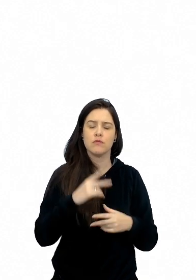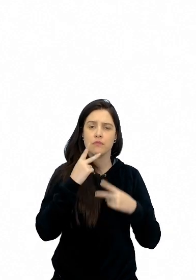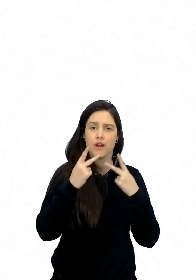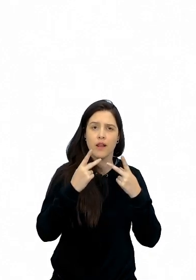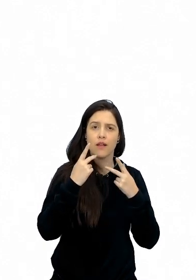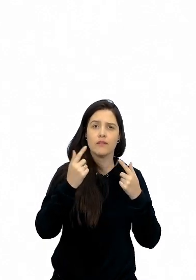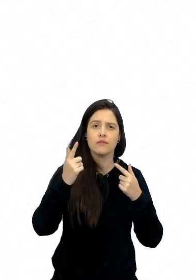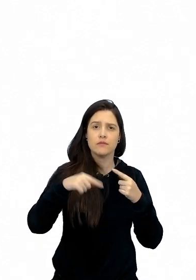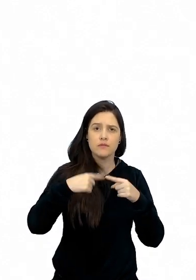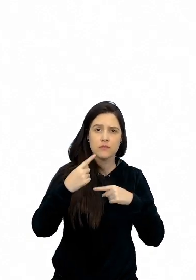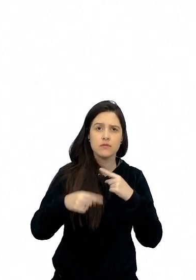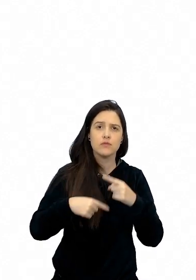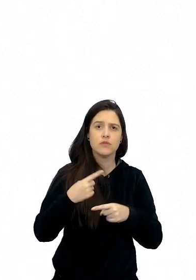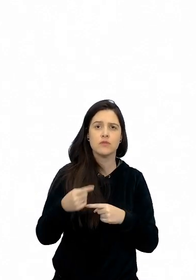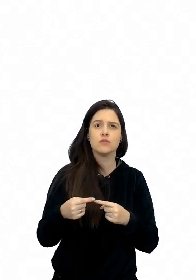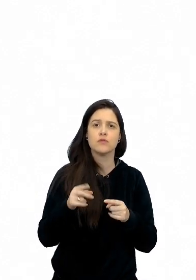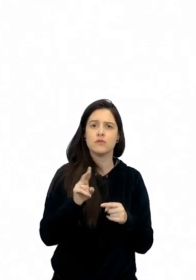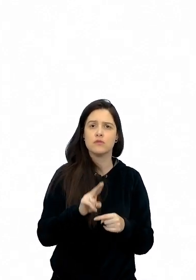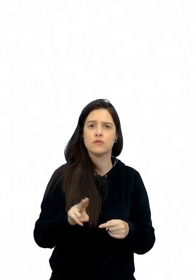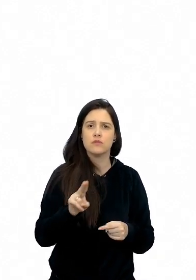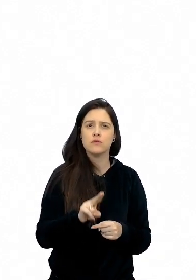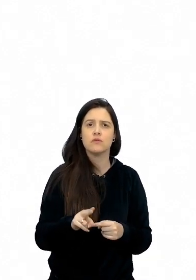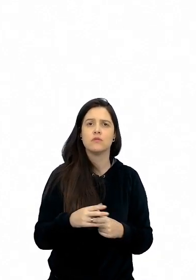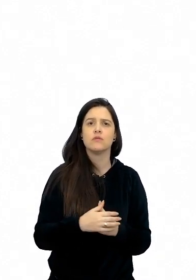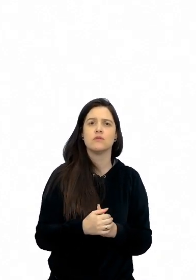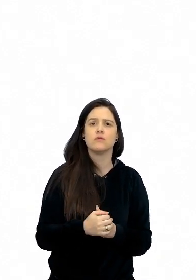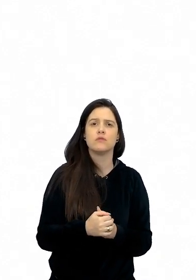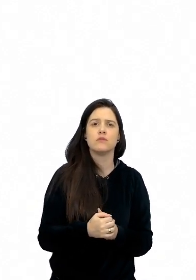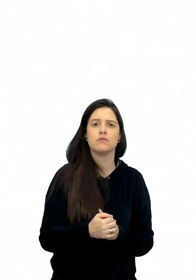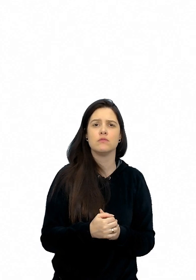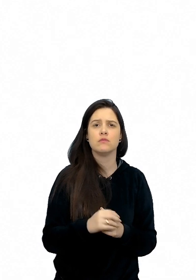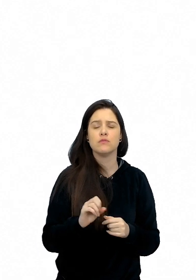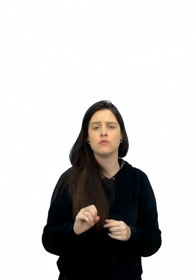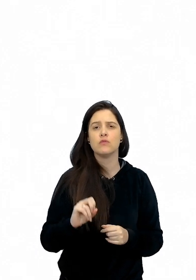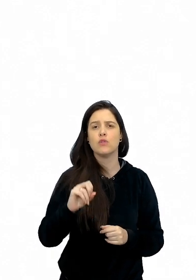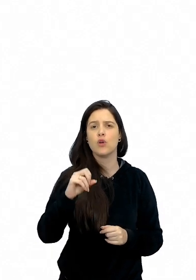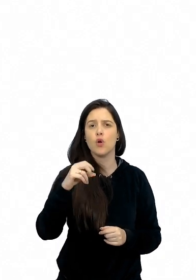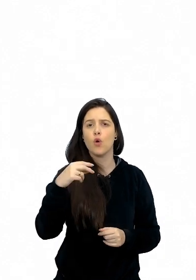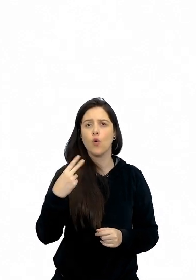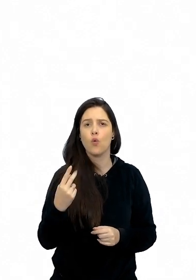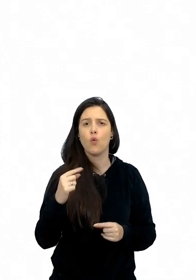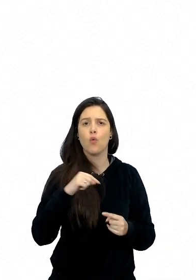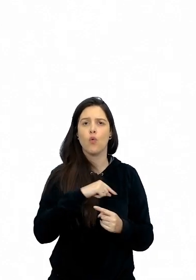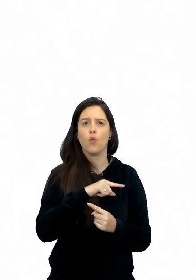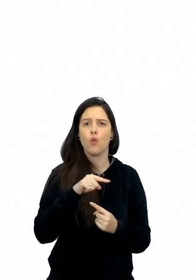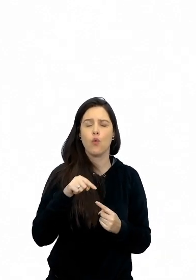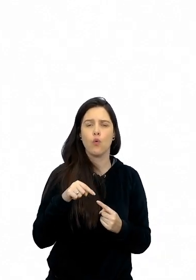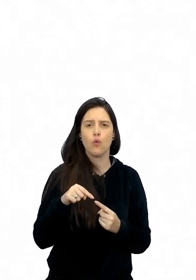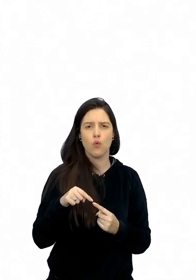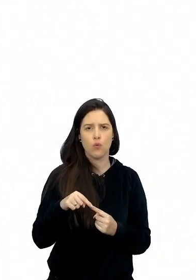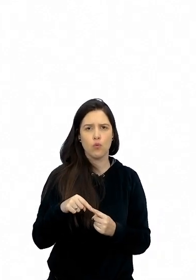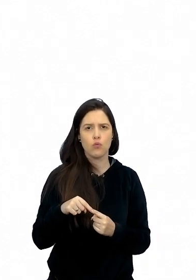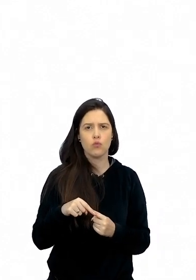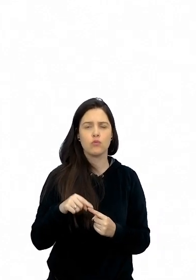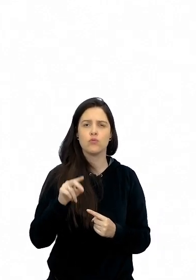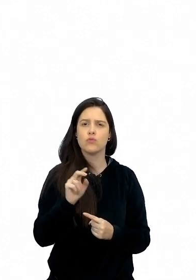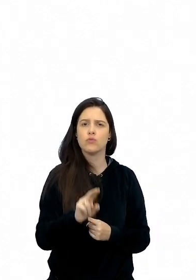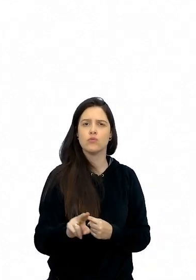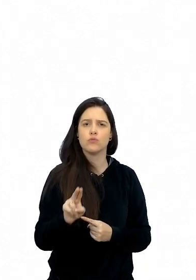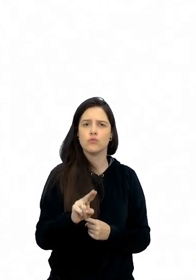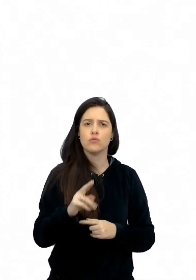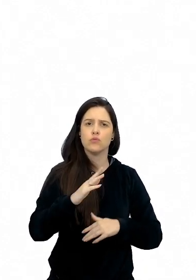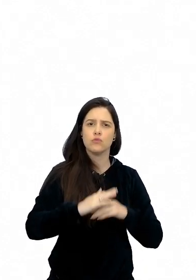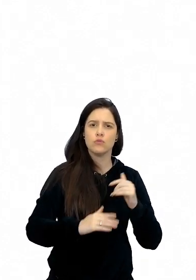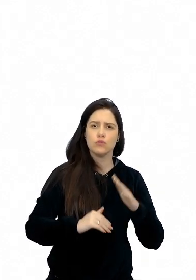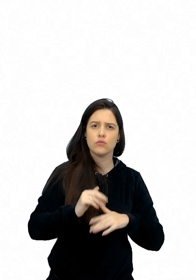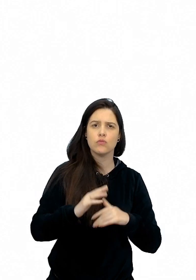depois faça um giro de 90 graus, né, ou faça um giro de 1/4 de volta à